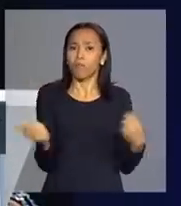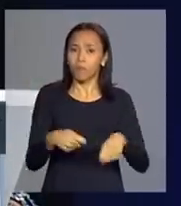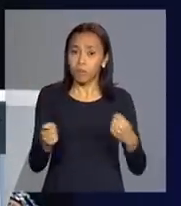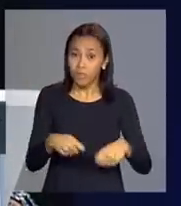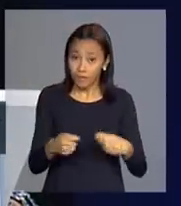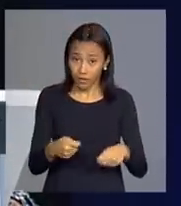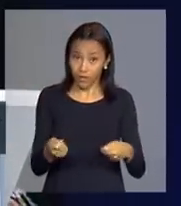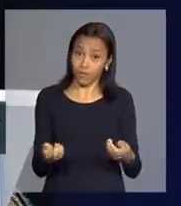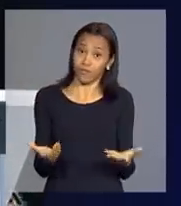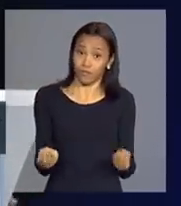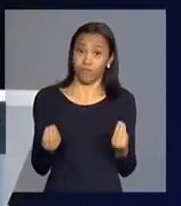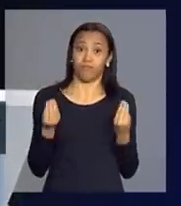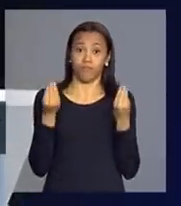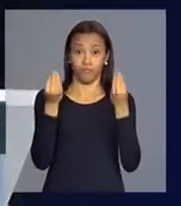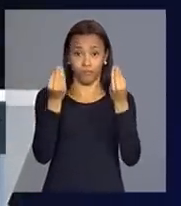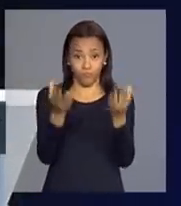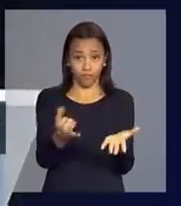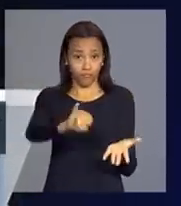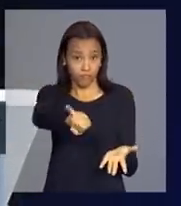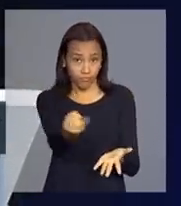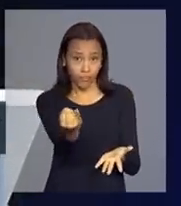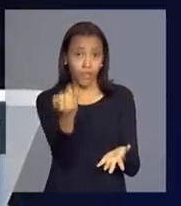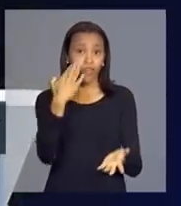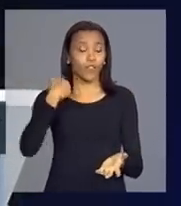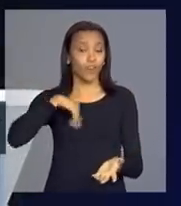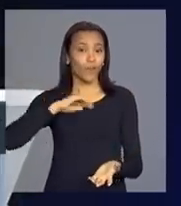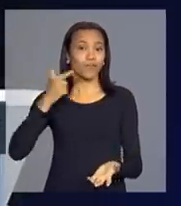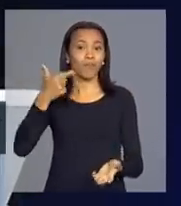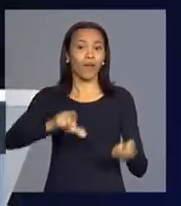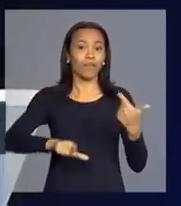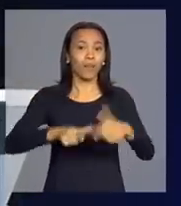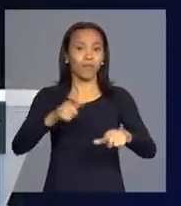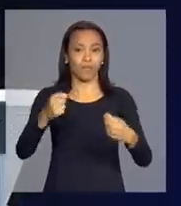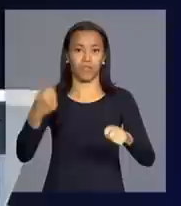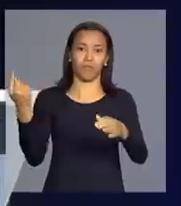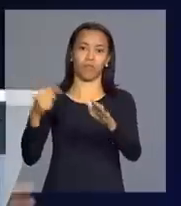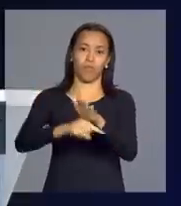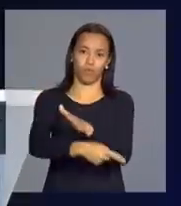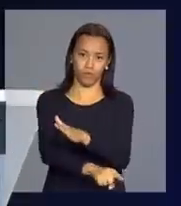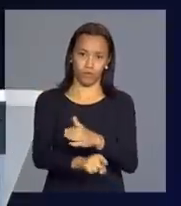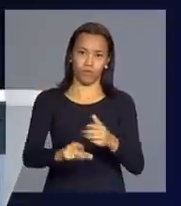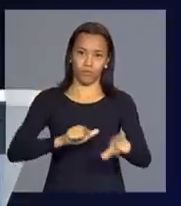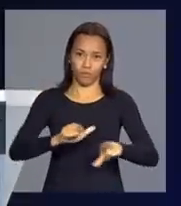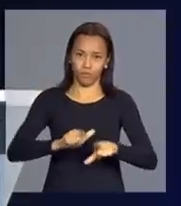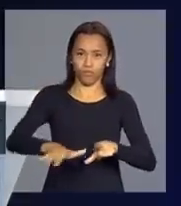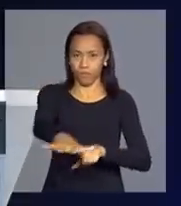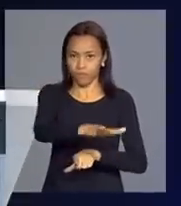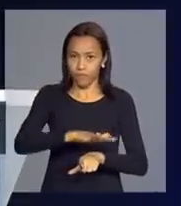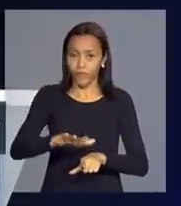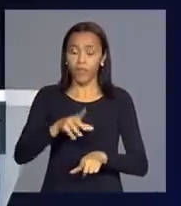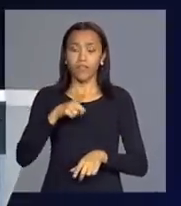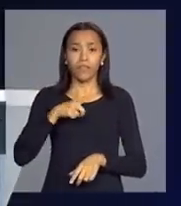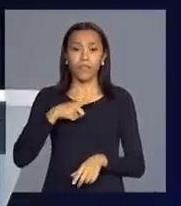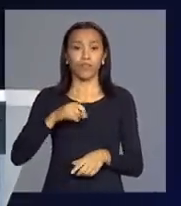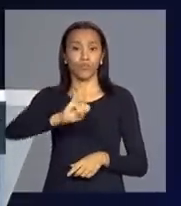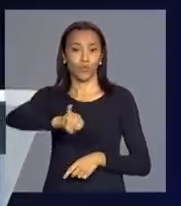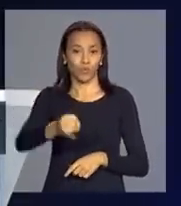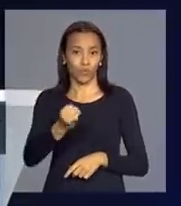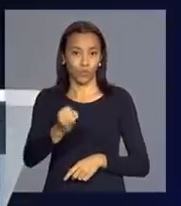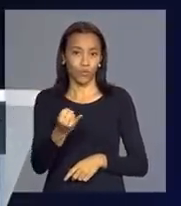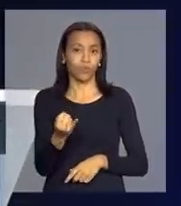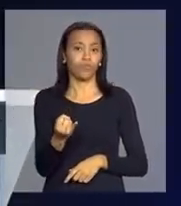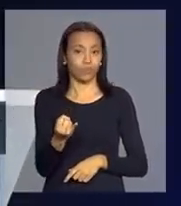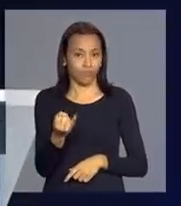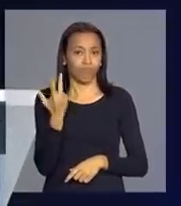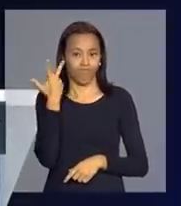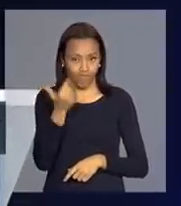estão dadas, que agora nós temos cada vez mais de aprofundar. Temos juros em níveis